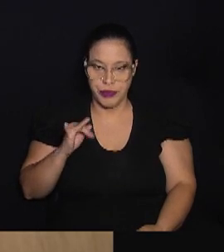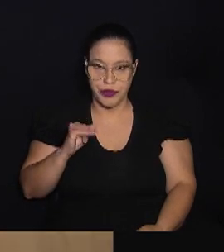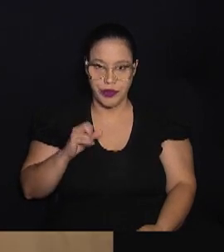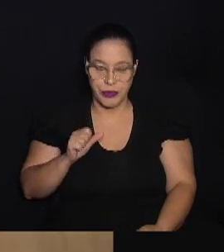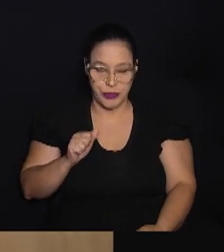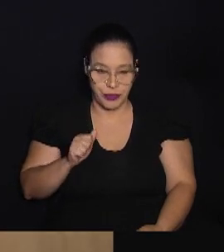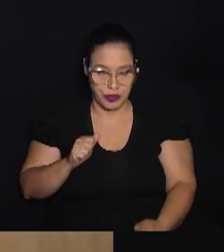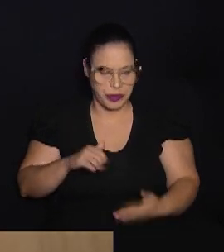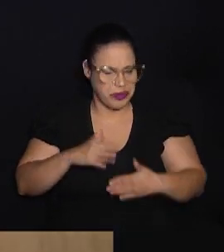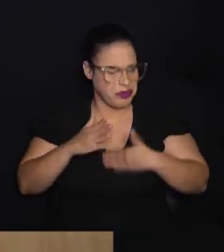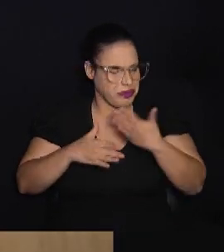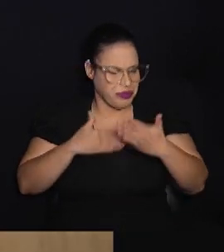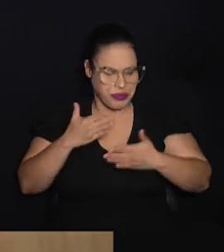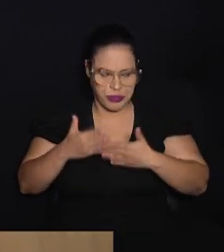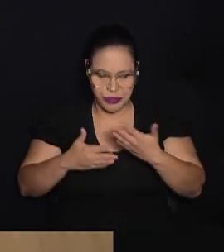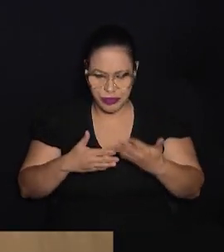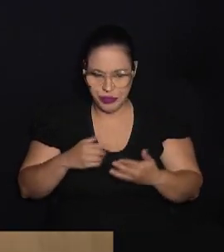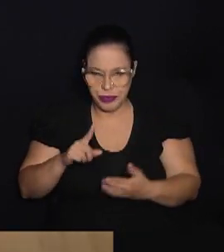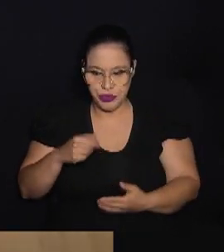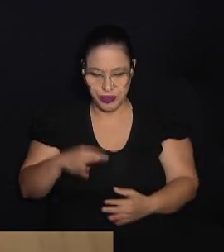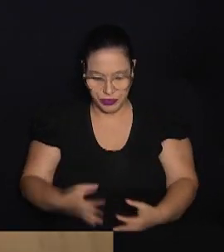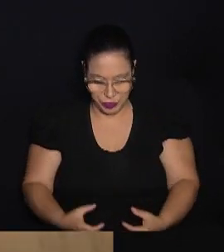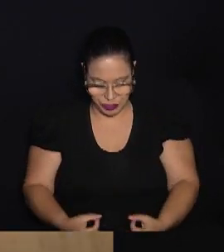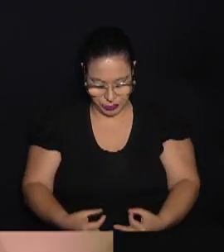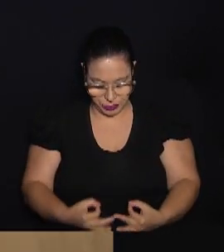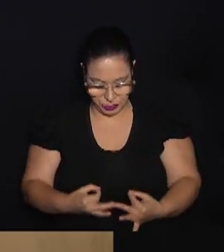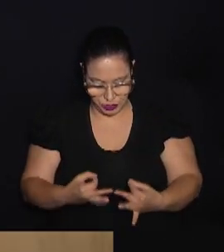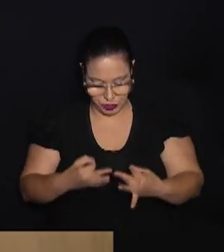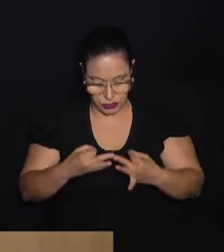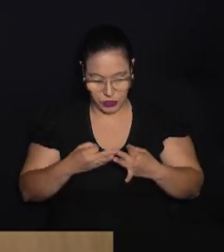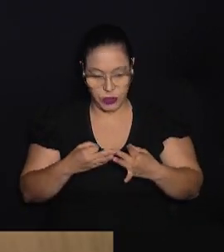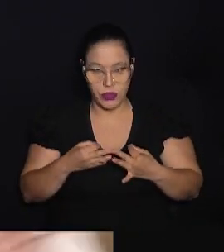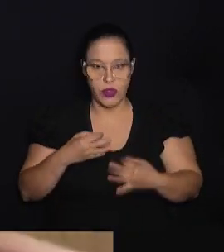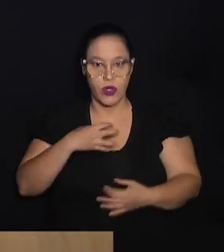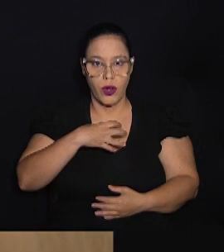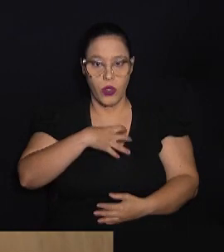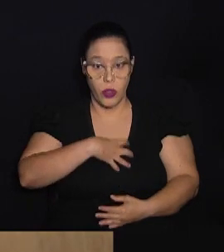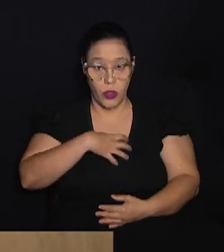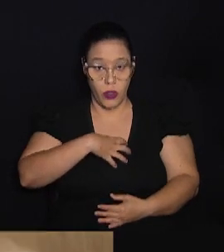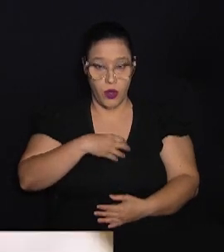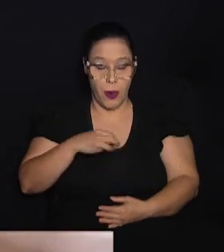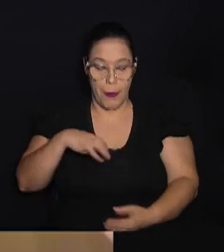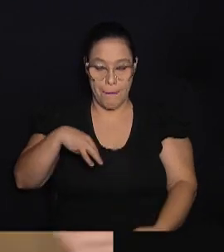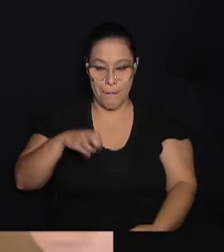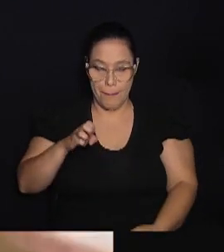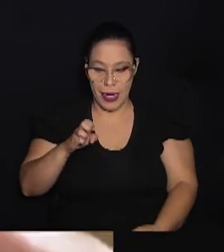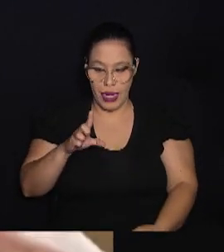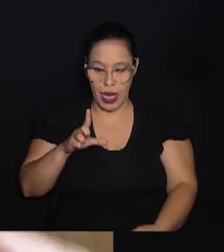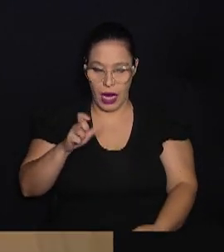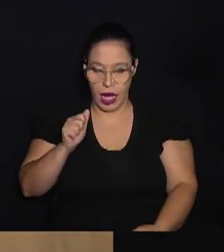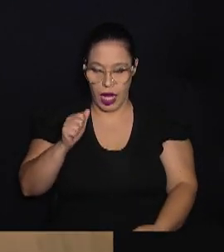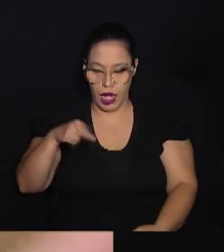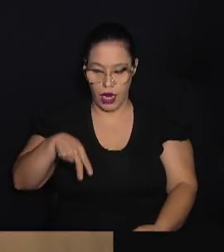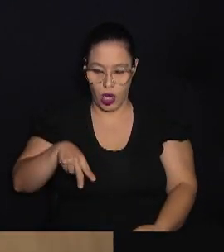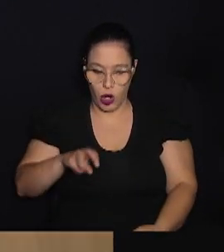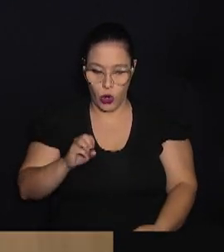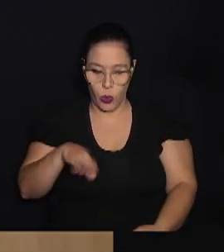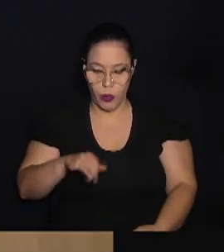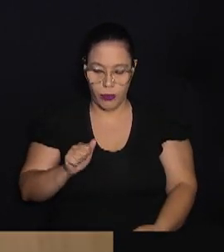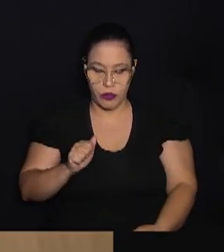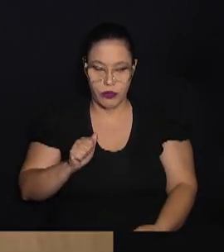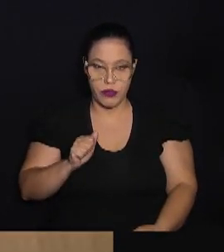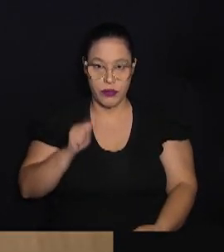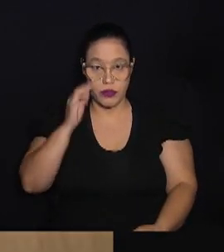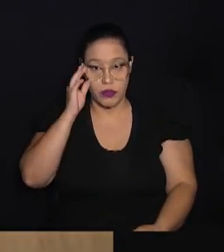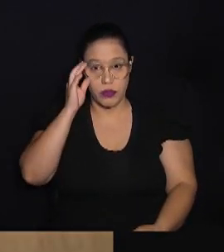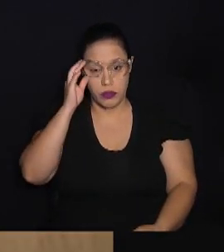não só do tumor de endométrio, mas outros tipos de tumores, como pulmão, como melanoma. E para esses tumores, a imunoterapia já